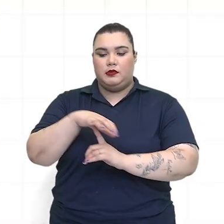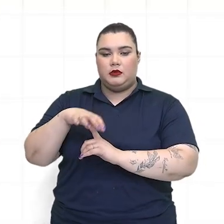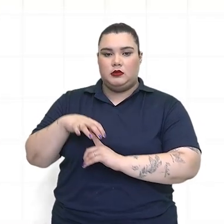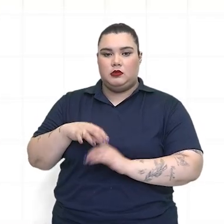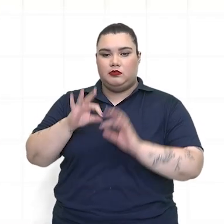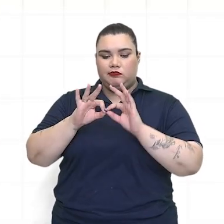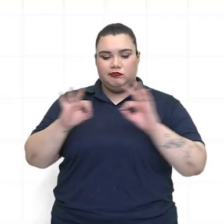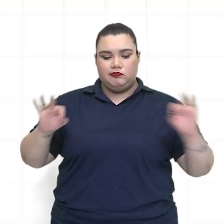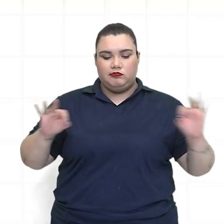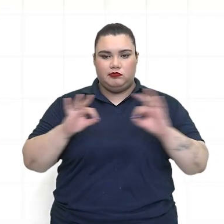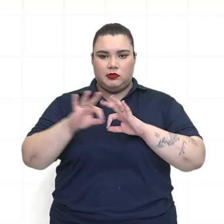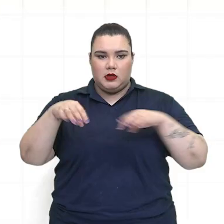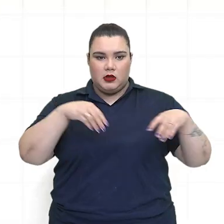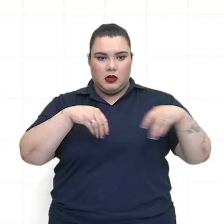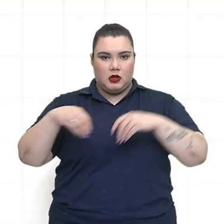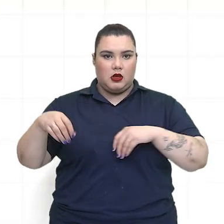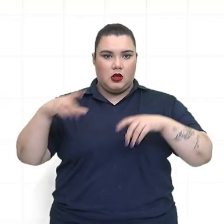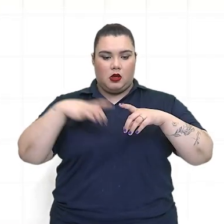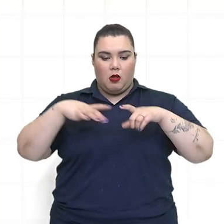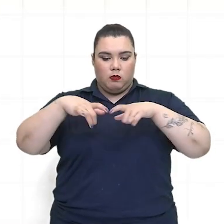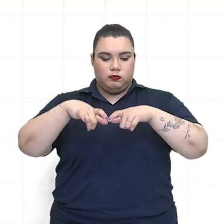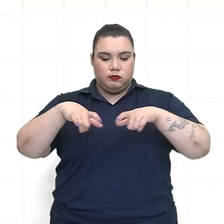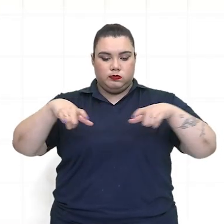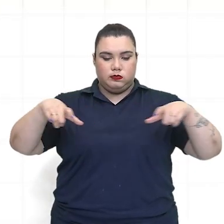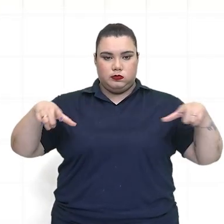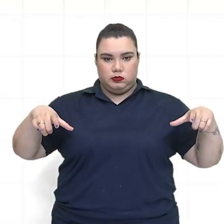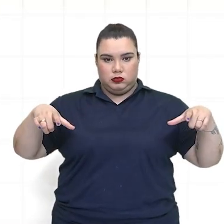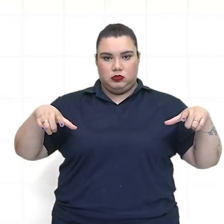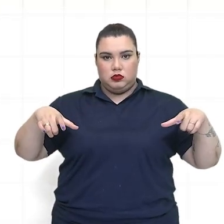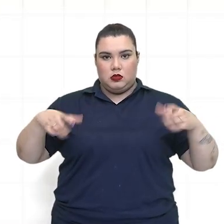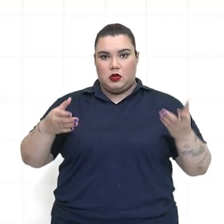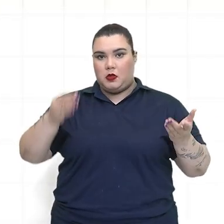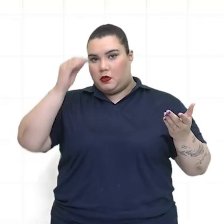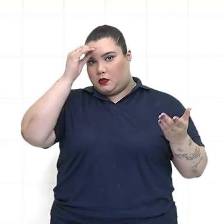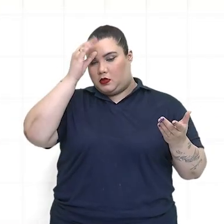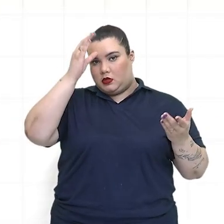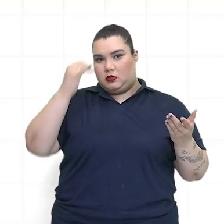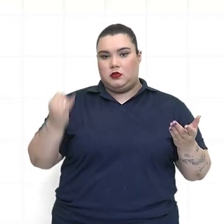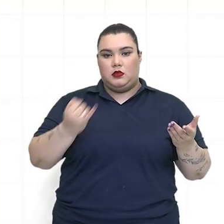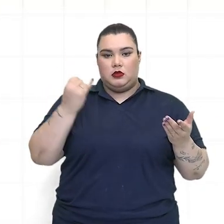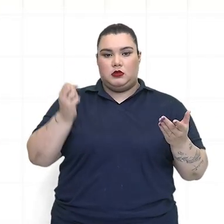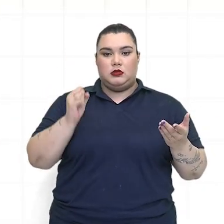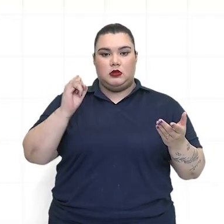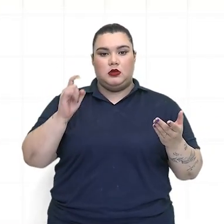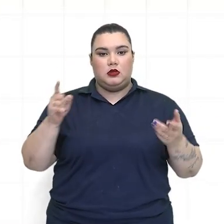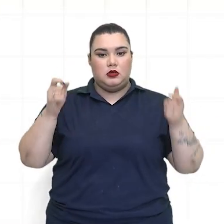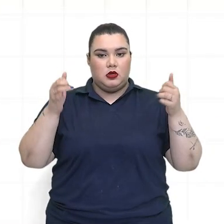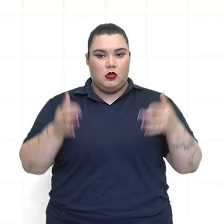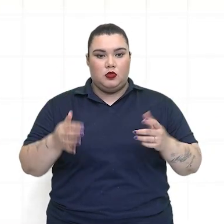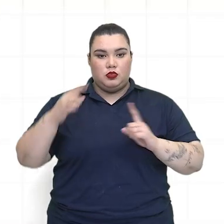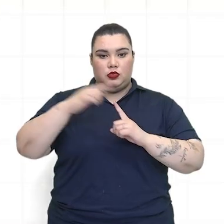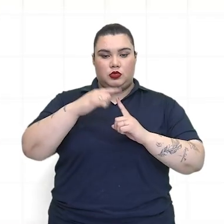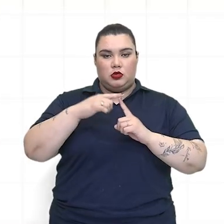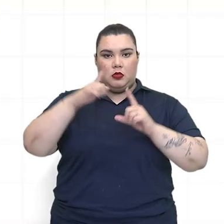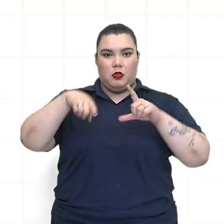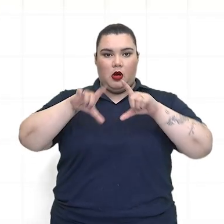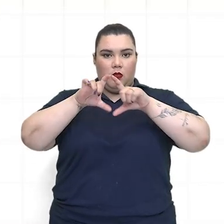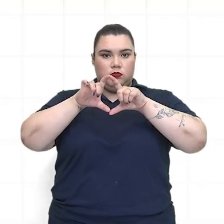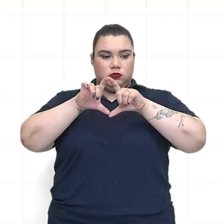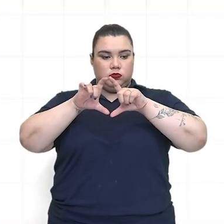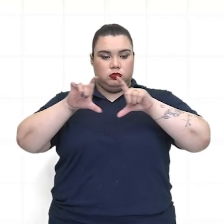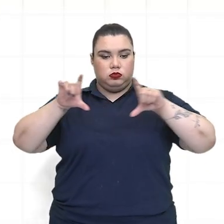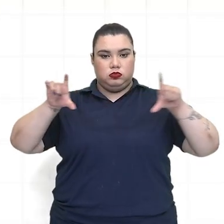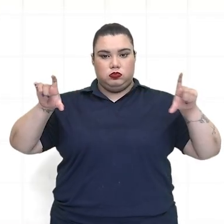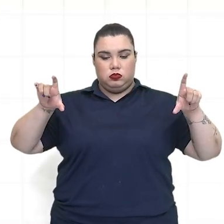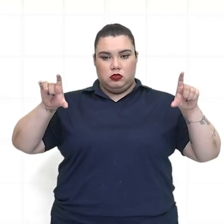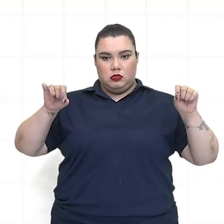mediu sua terra de formato retangular. Outro conhecimento importante: se ele está falando que o formato é retangular,